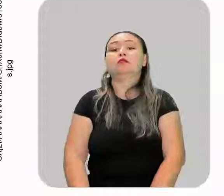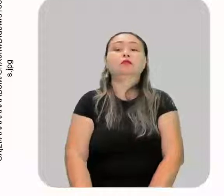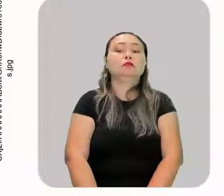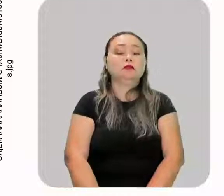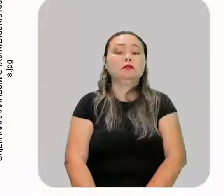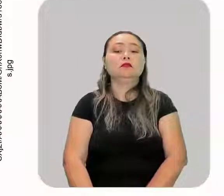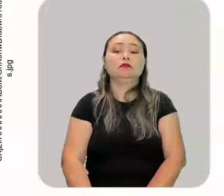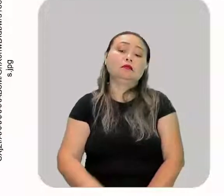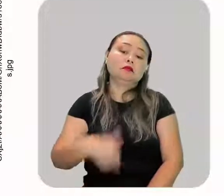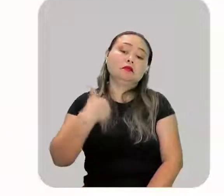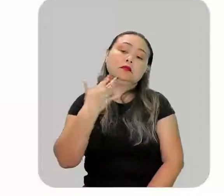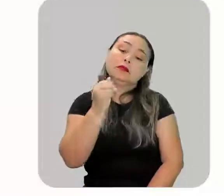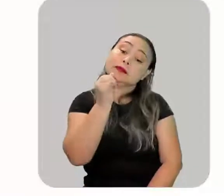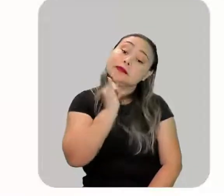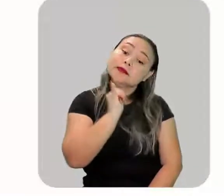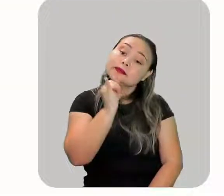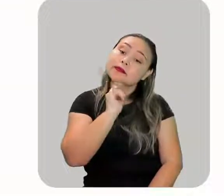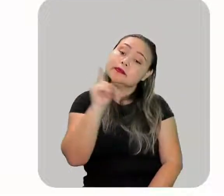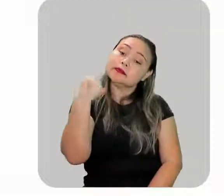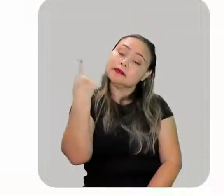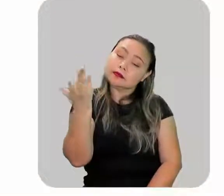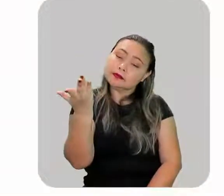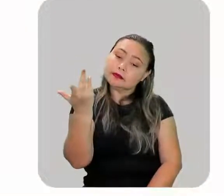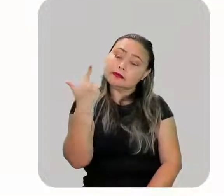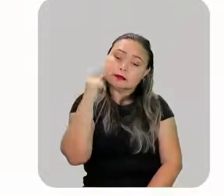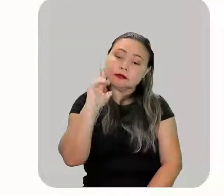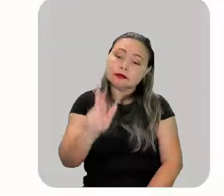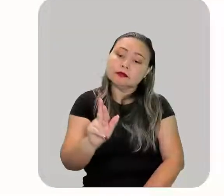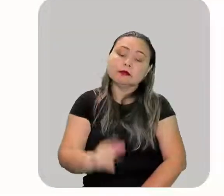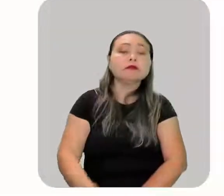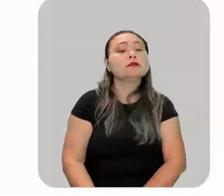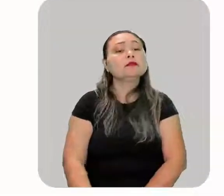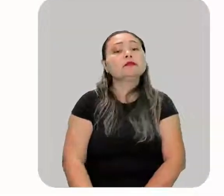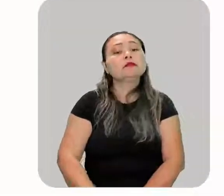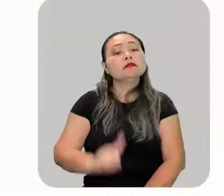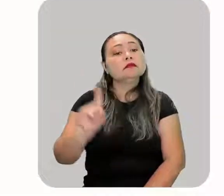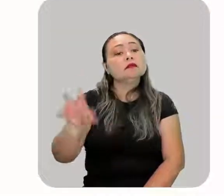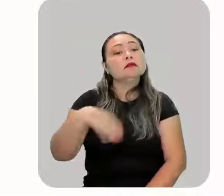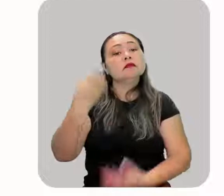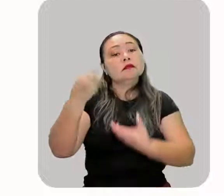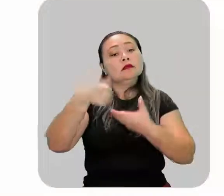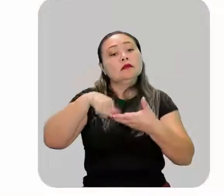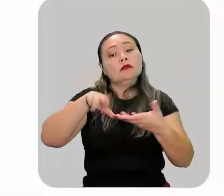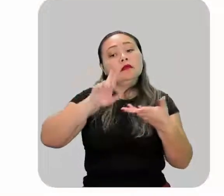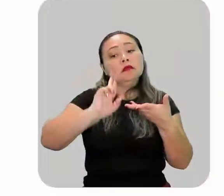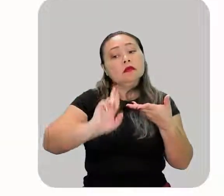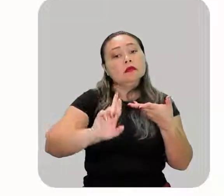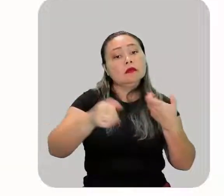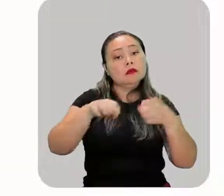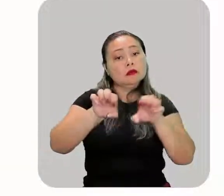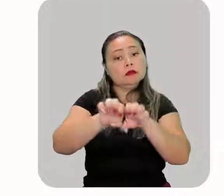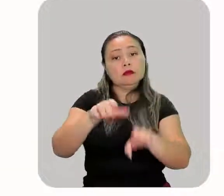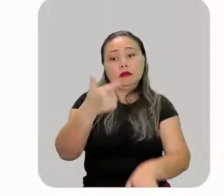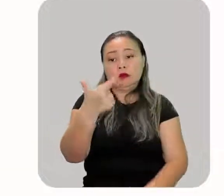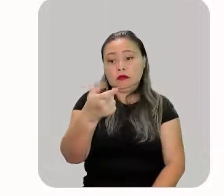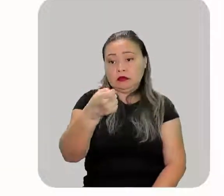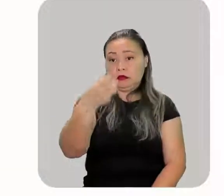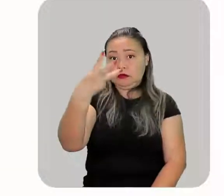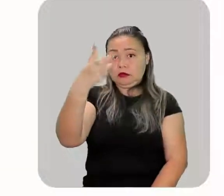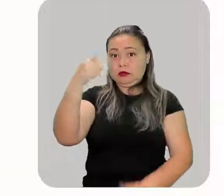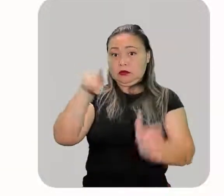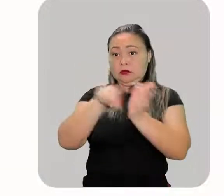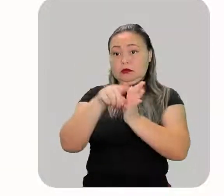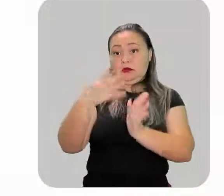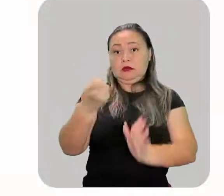lá, então, agora aos exemplos. Ó, vamos lá? Vamos resolver? Vamos. Uma das raízes da equação x é 2x ao